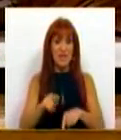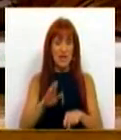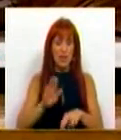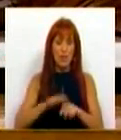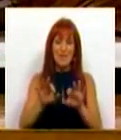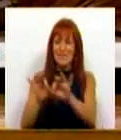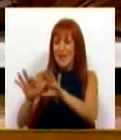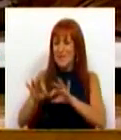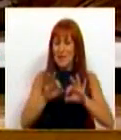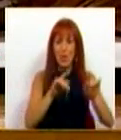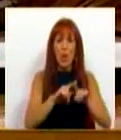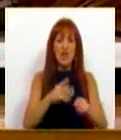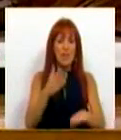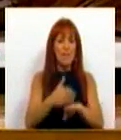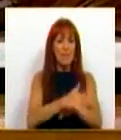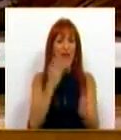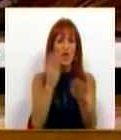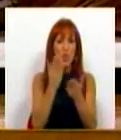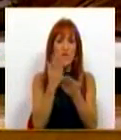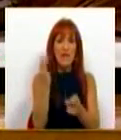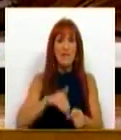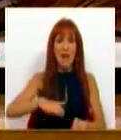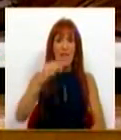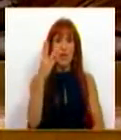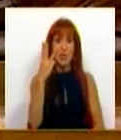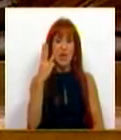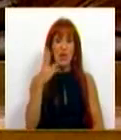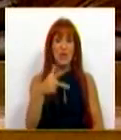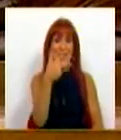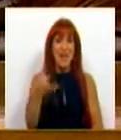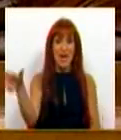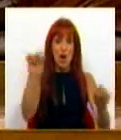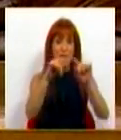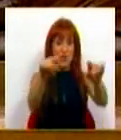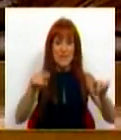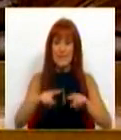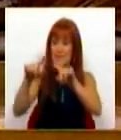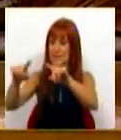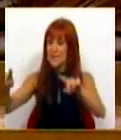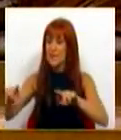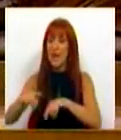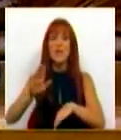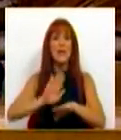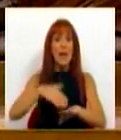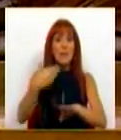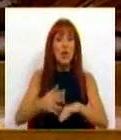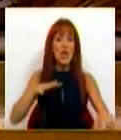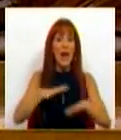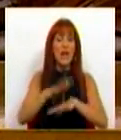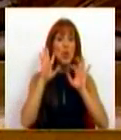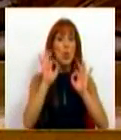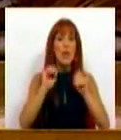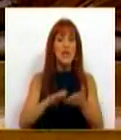pela universalização do pré-escolar aos 3 anos, com 100 novas salas, e pelo reforço da rede de